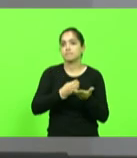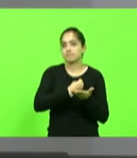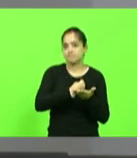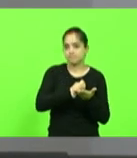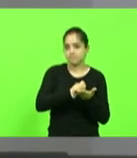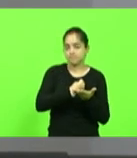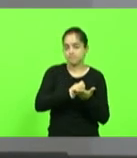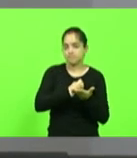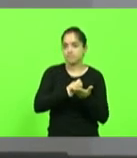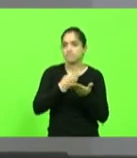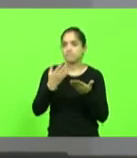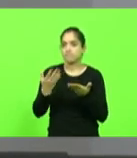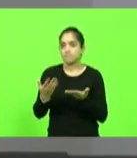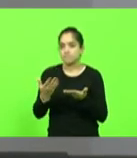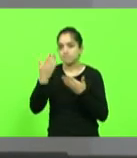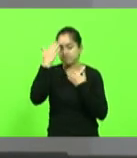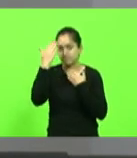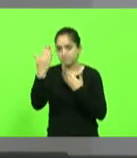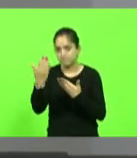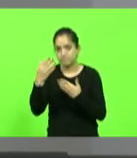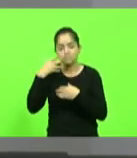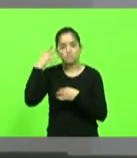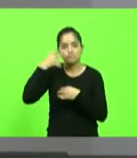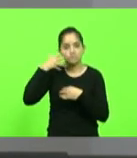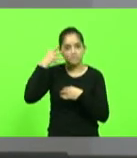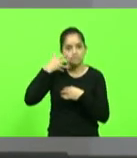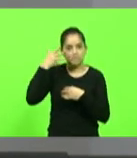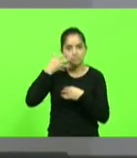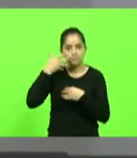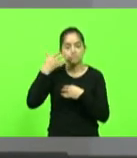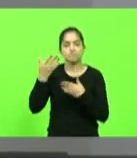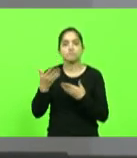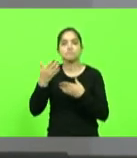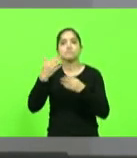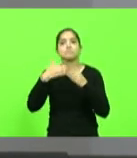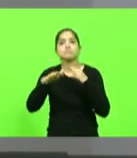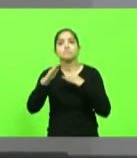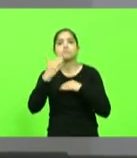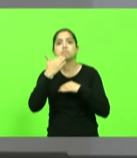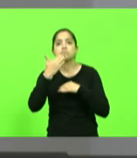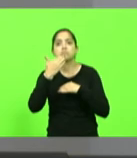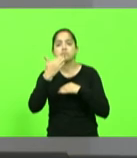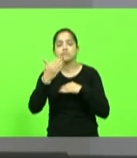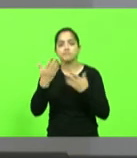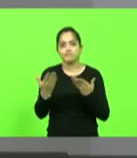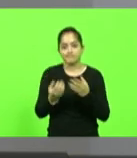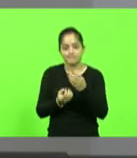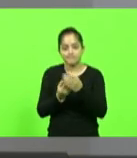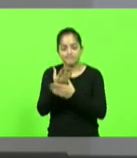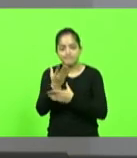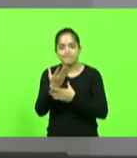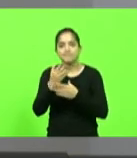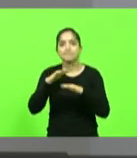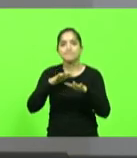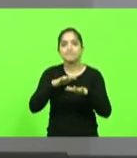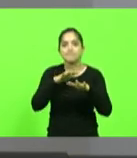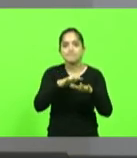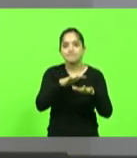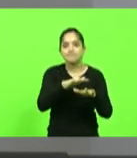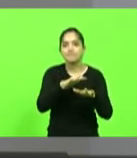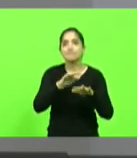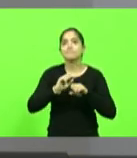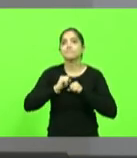aqui. Agradecer pelas falas, manifestações, encaminhamentos. Vamos criar esse movimento em defesa do